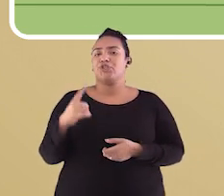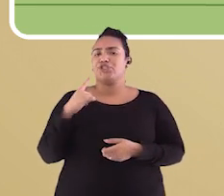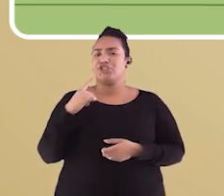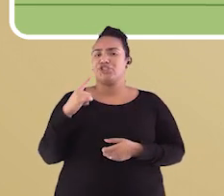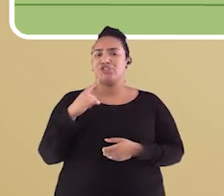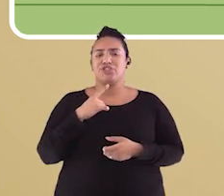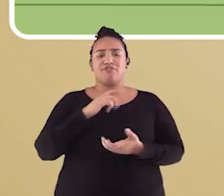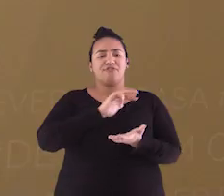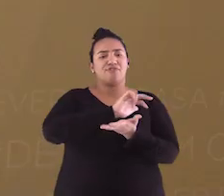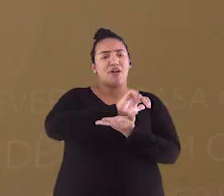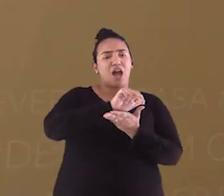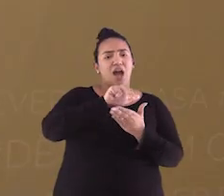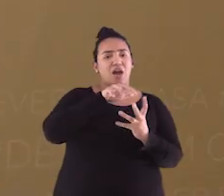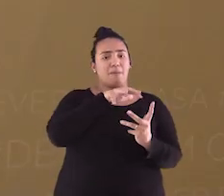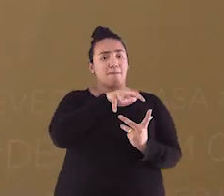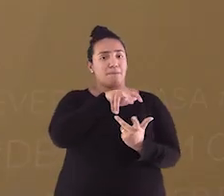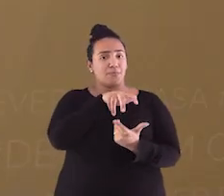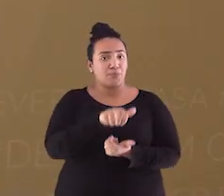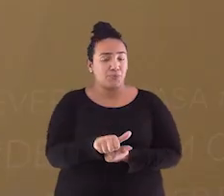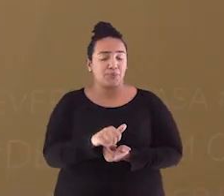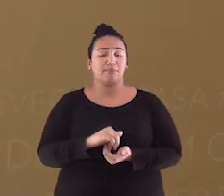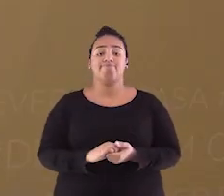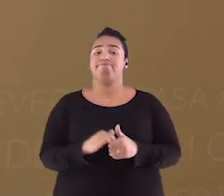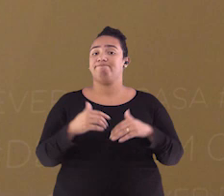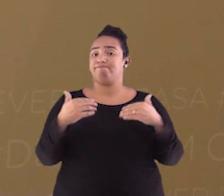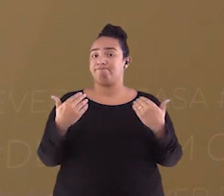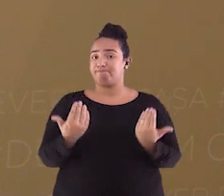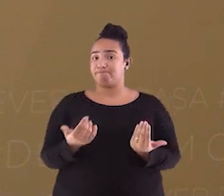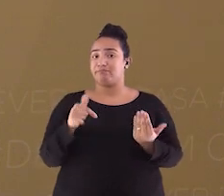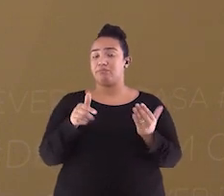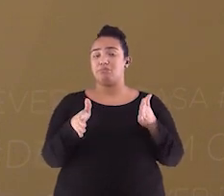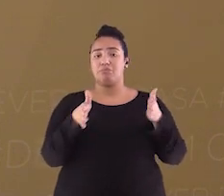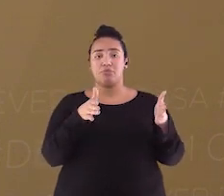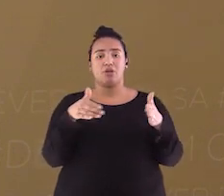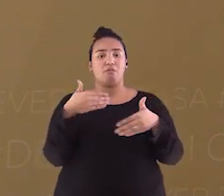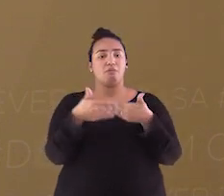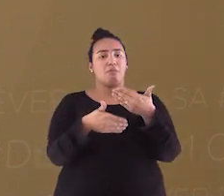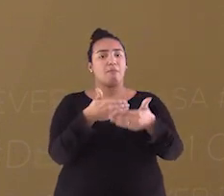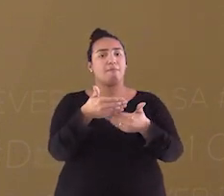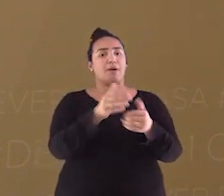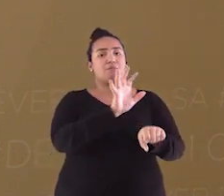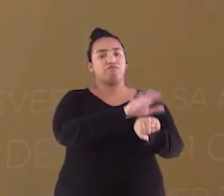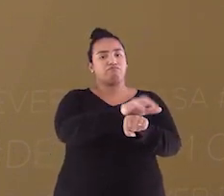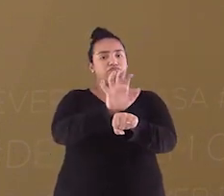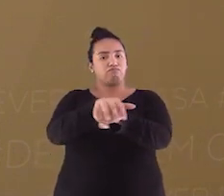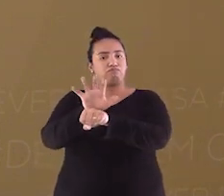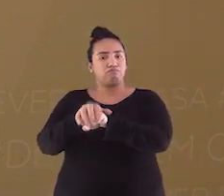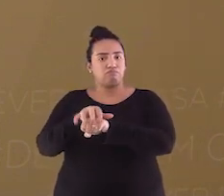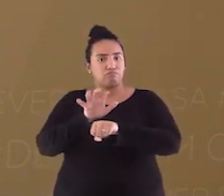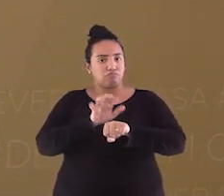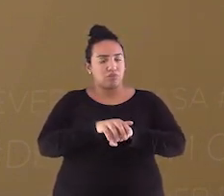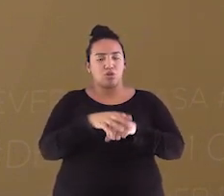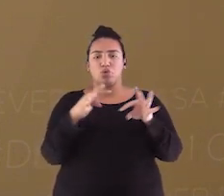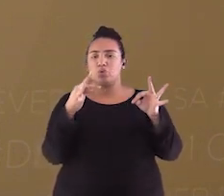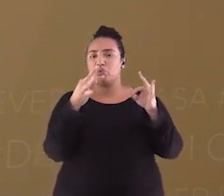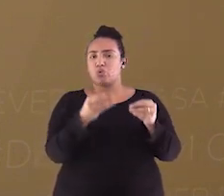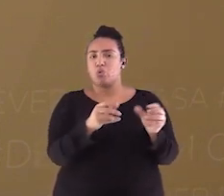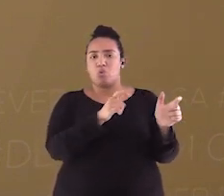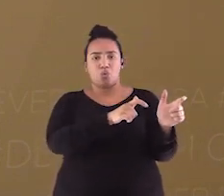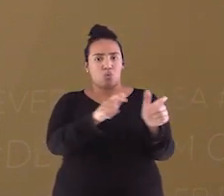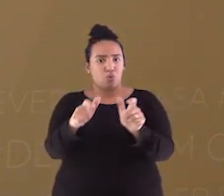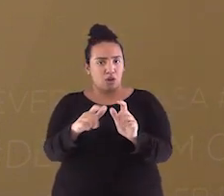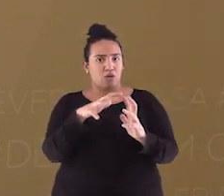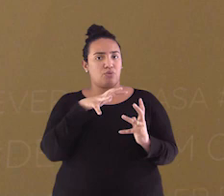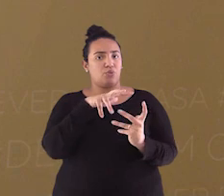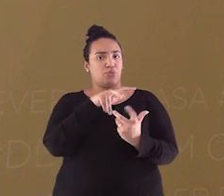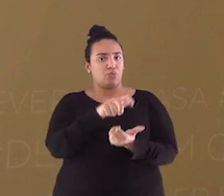cada sociedade. Apenas durante um longo processo de colonização em todas as partes do mundo,